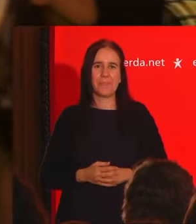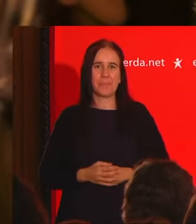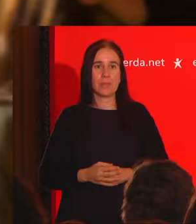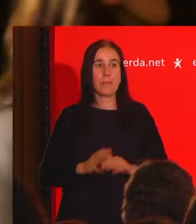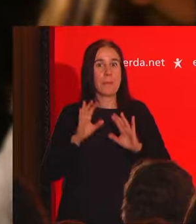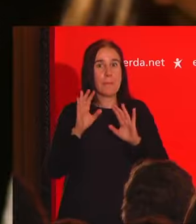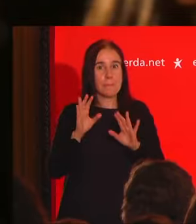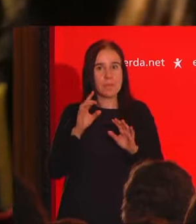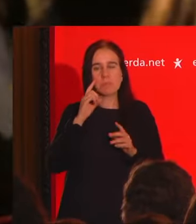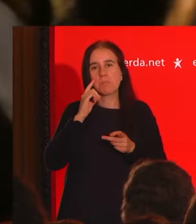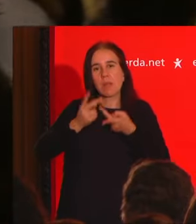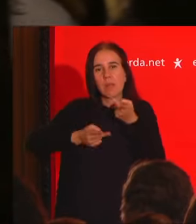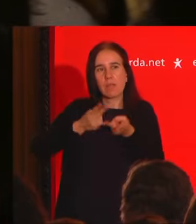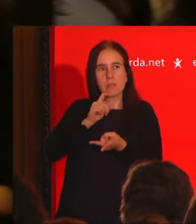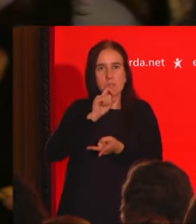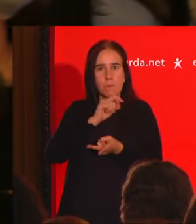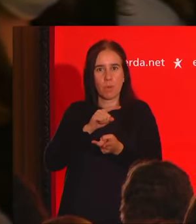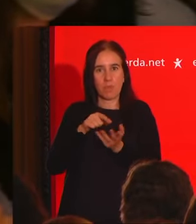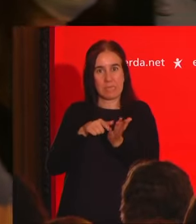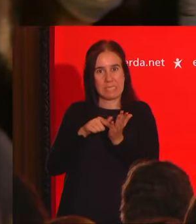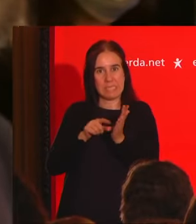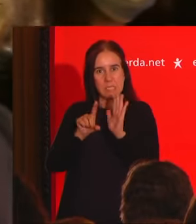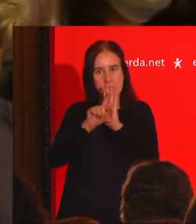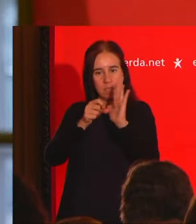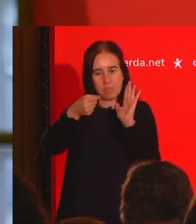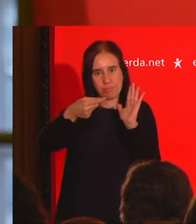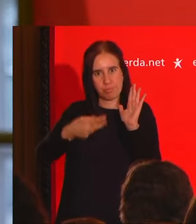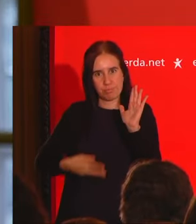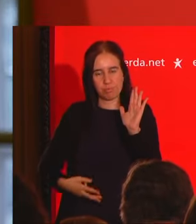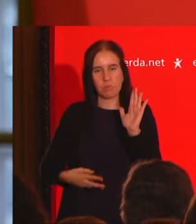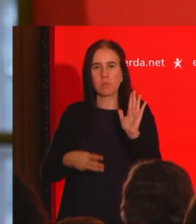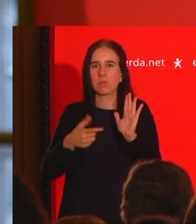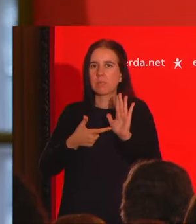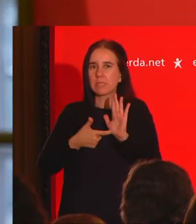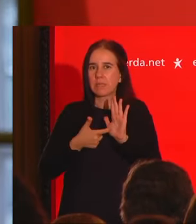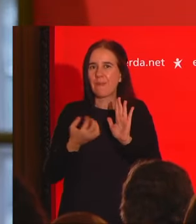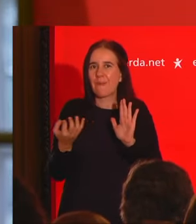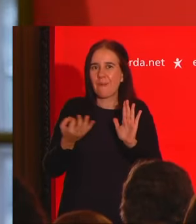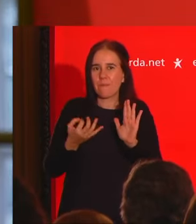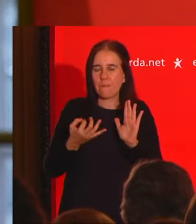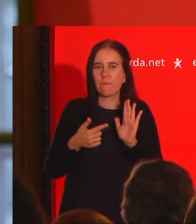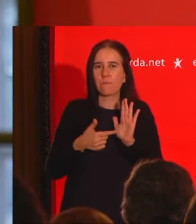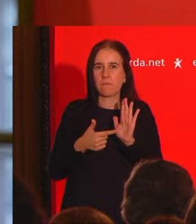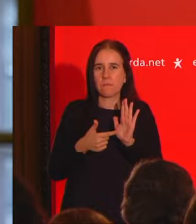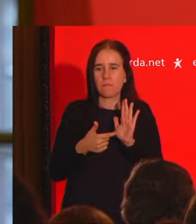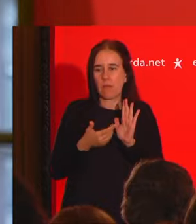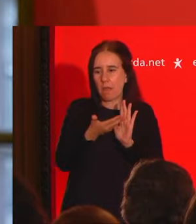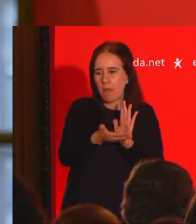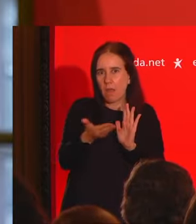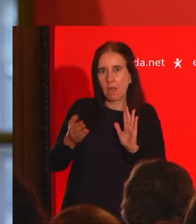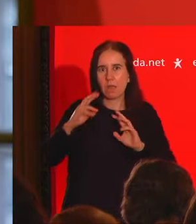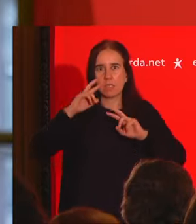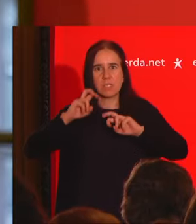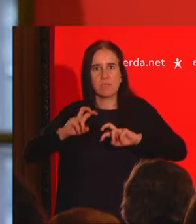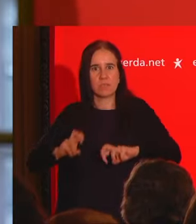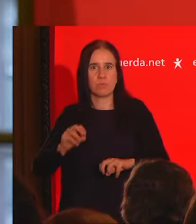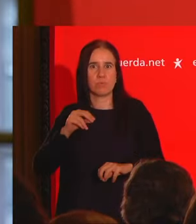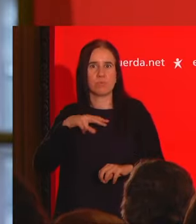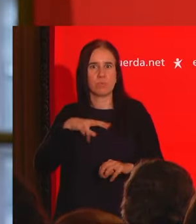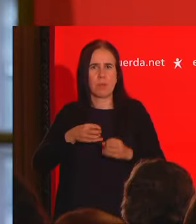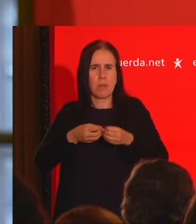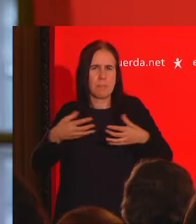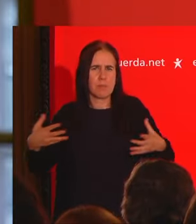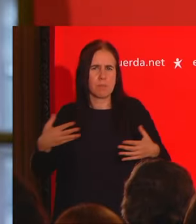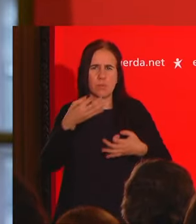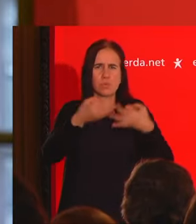da análise que possamos fazer a este pacote e à necessidade de aumentar os meios de investigação em Portugal,